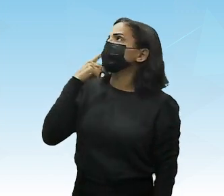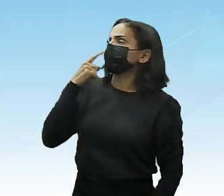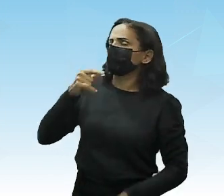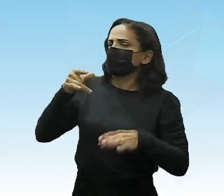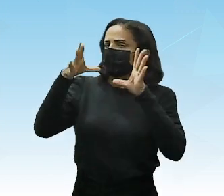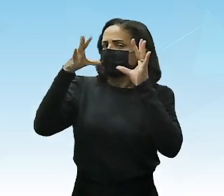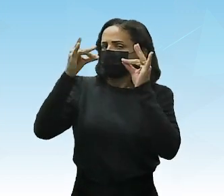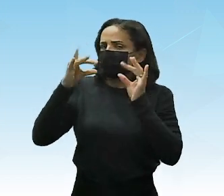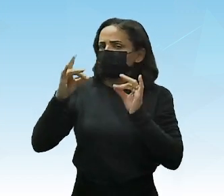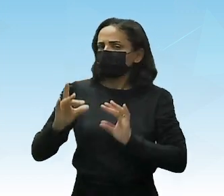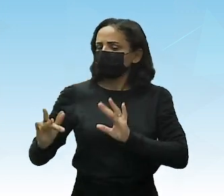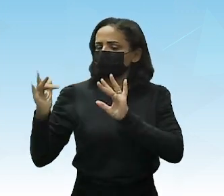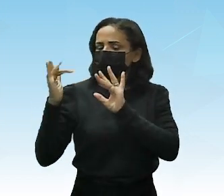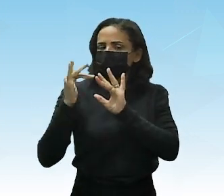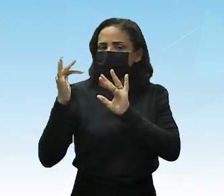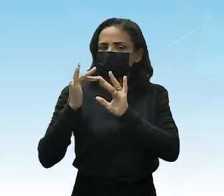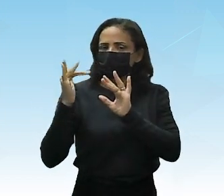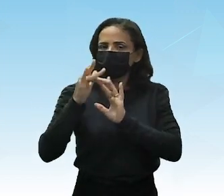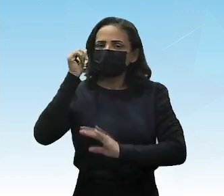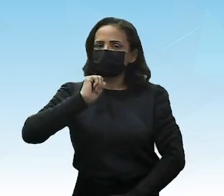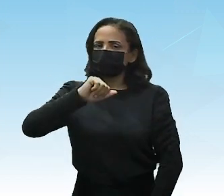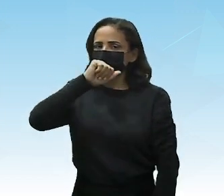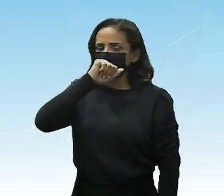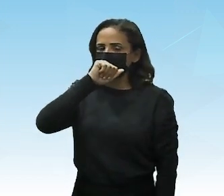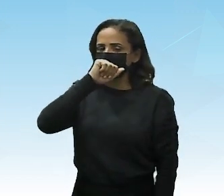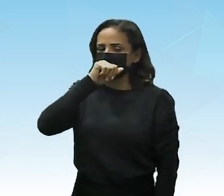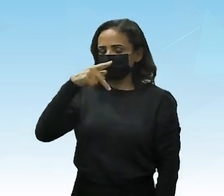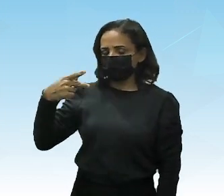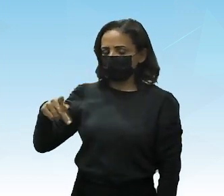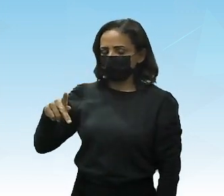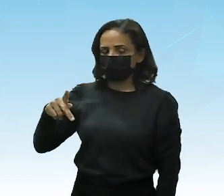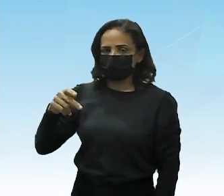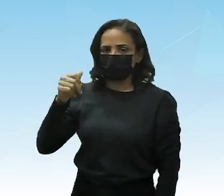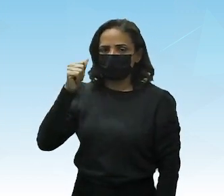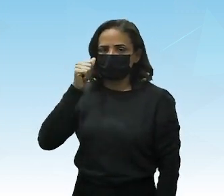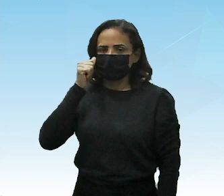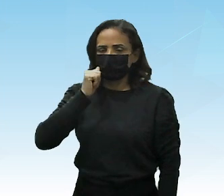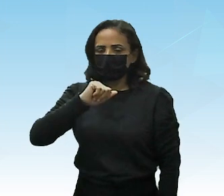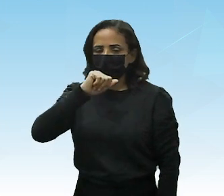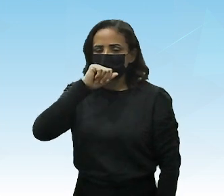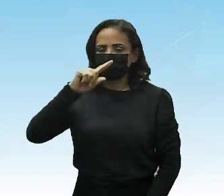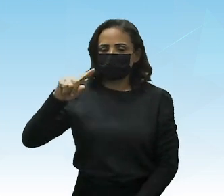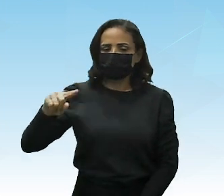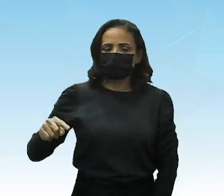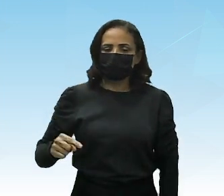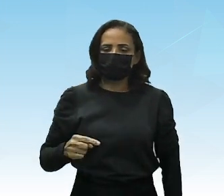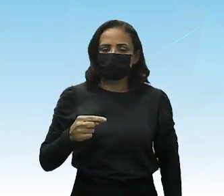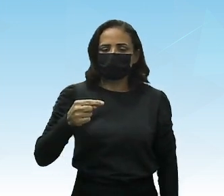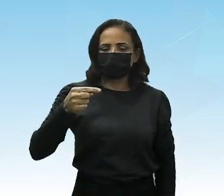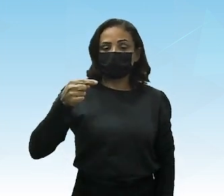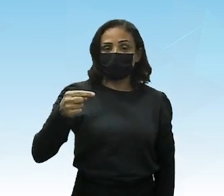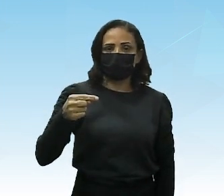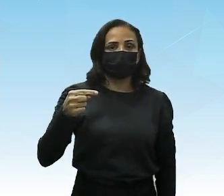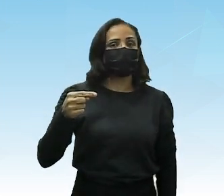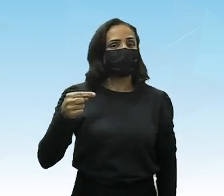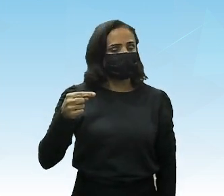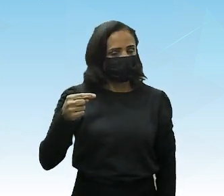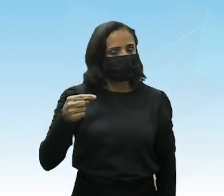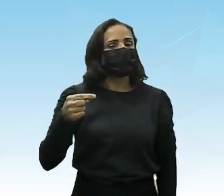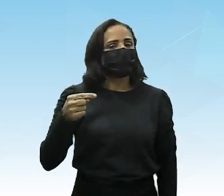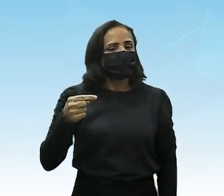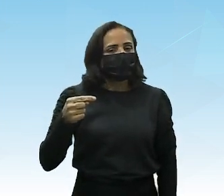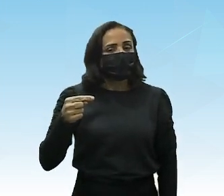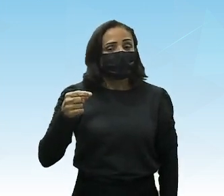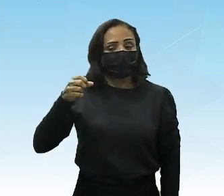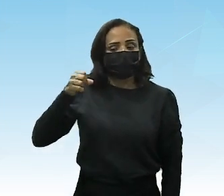ele vai ter contato com a mãe. Sendo que a mãe é negativa. Como a mãe é negativa, eu também disse a vocês, se a